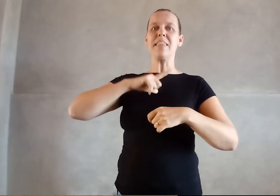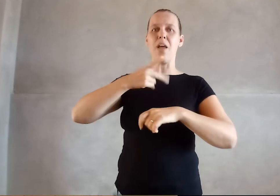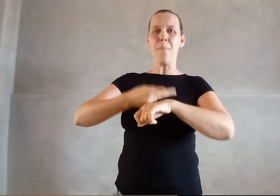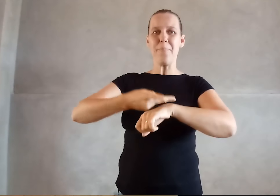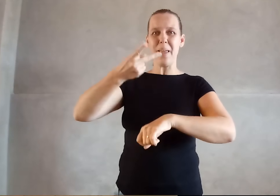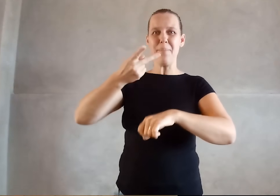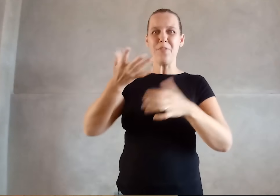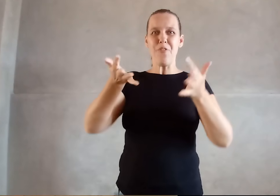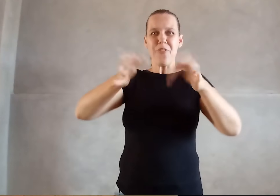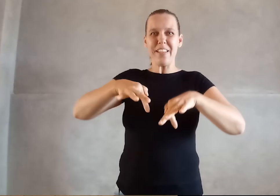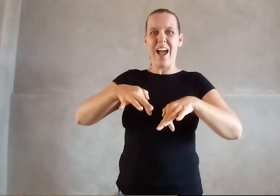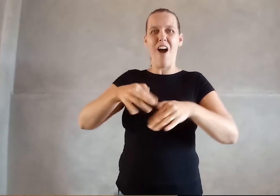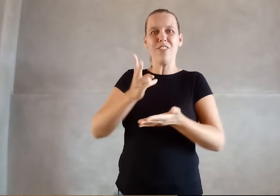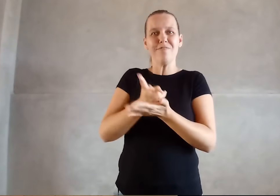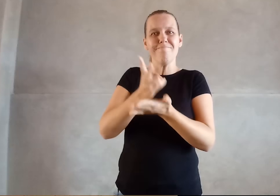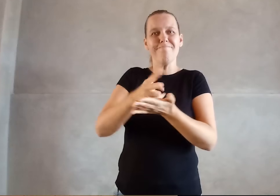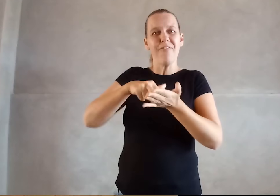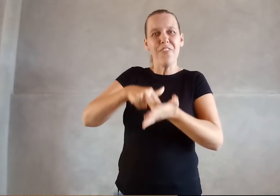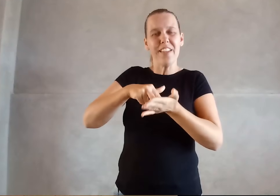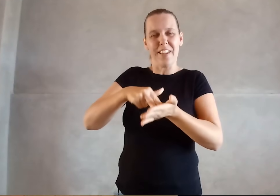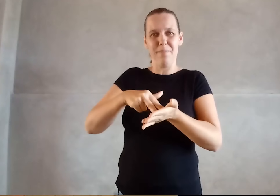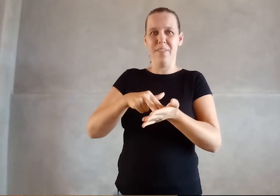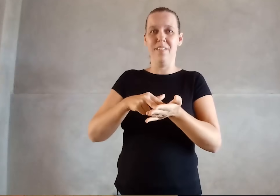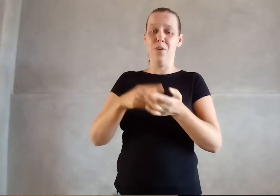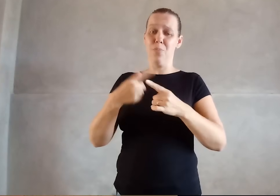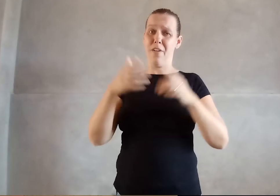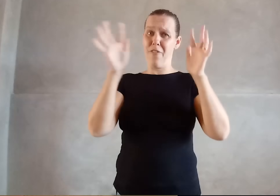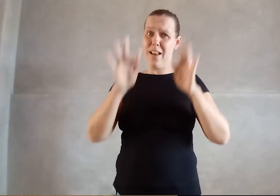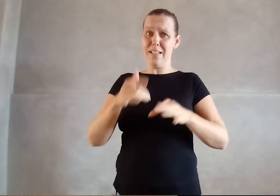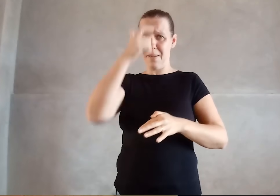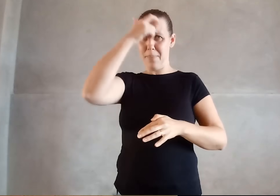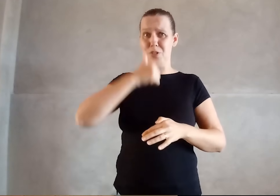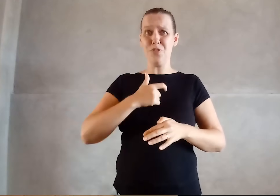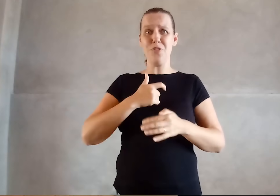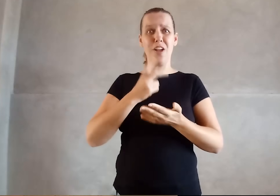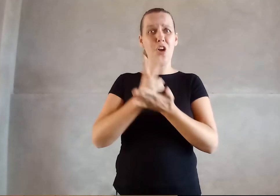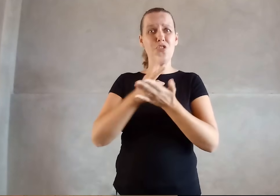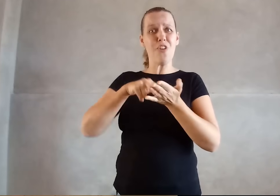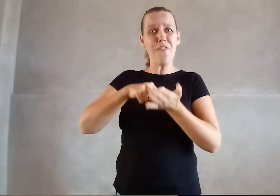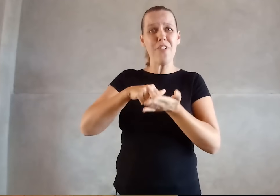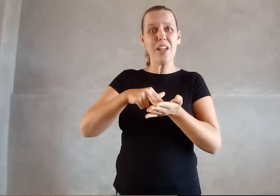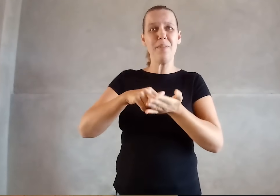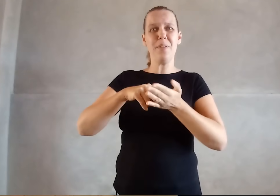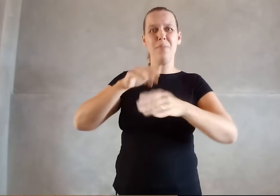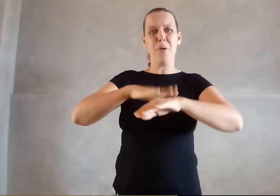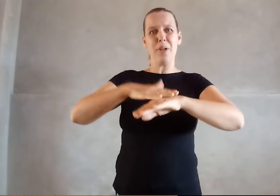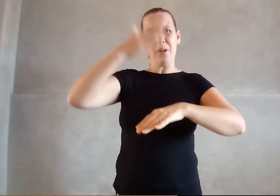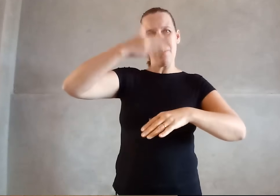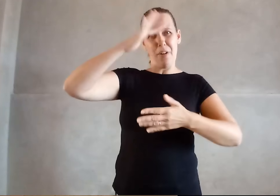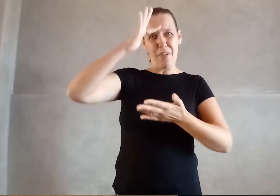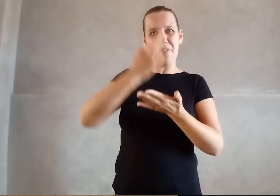aprovação, porque depois de aprovado, se tornou íntegro, completo. Deus completou o que ele queria